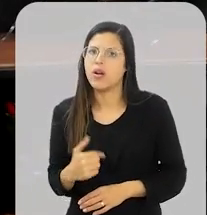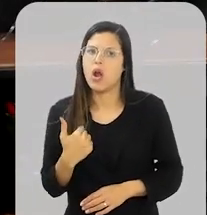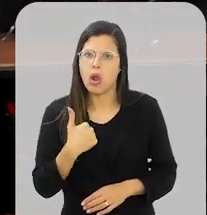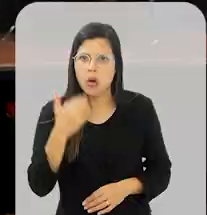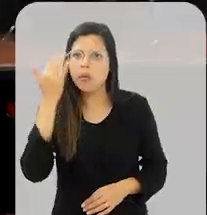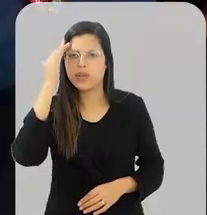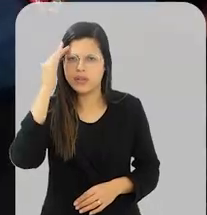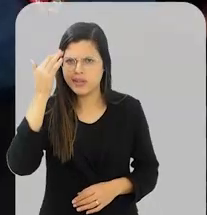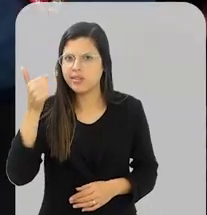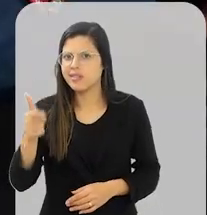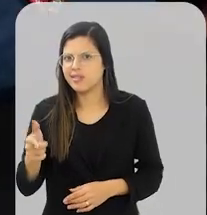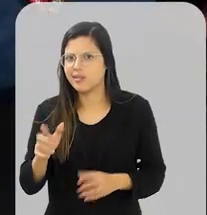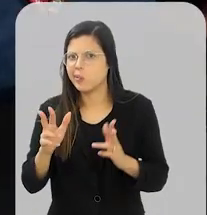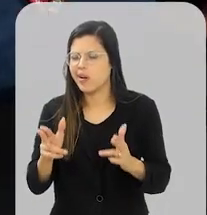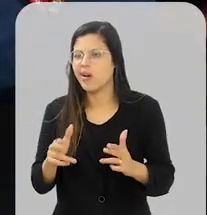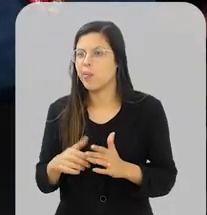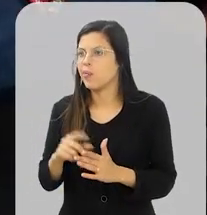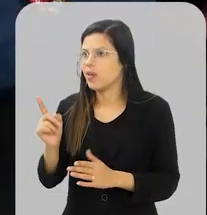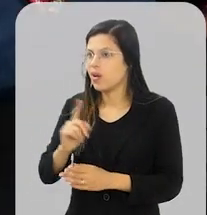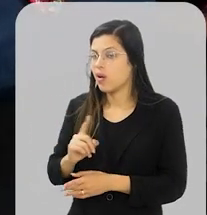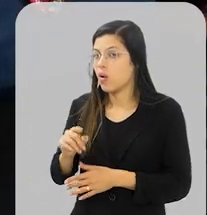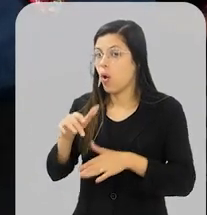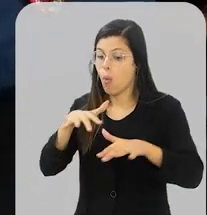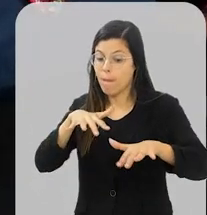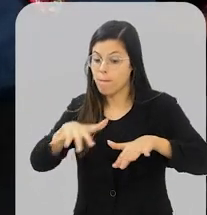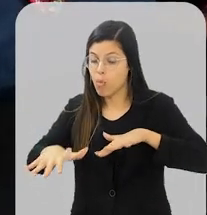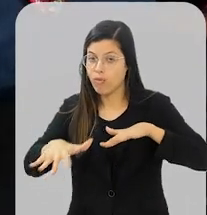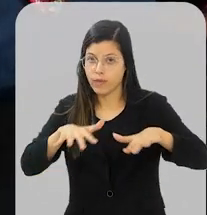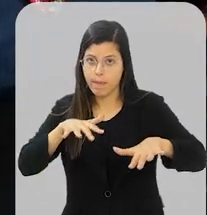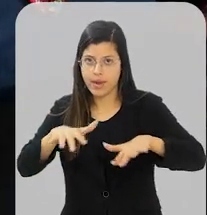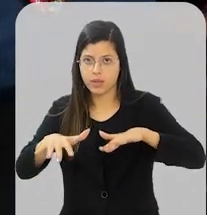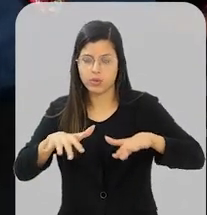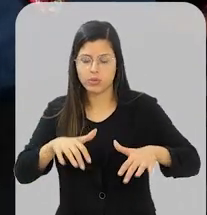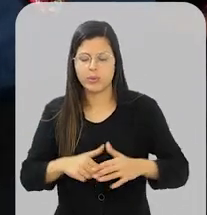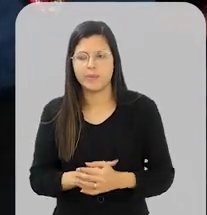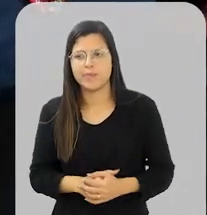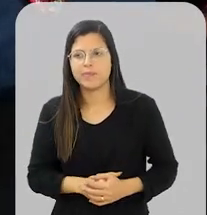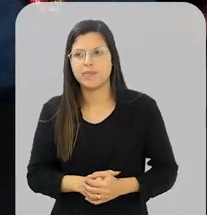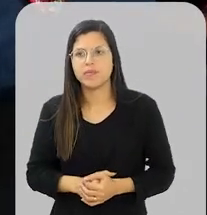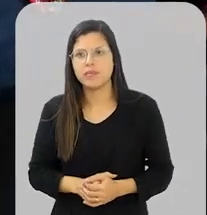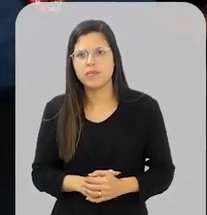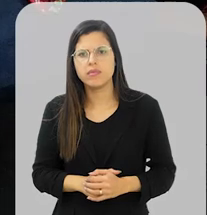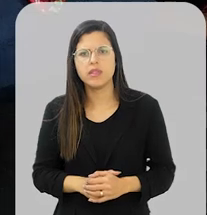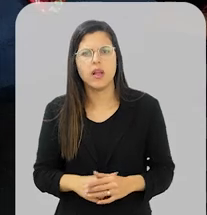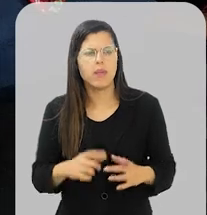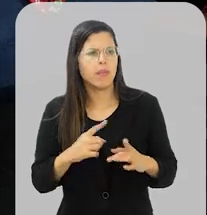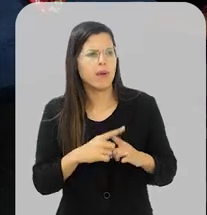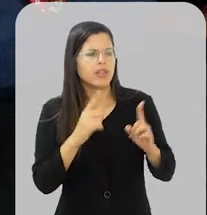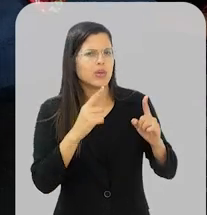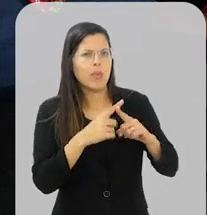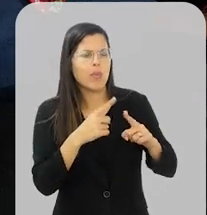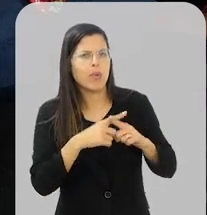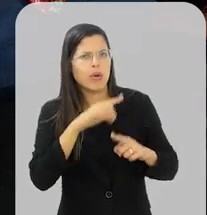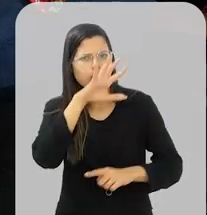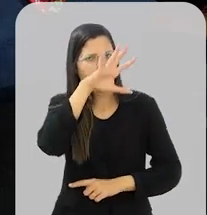eu entendi, e eles a faziam... Eles fazem parte de um movimento. Mas por que a Umbanda